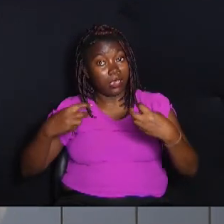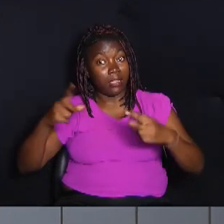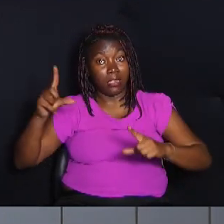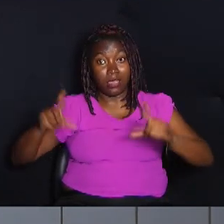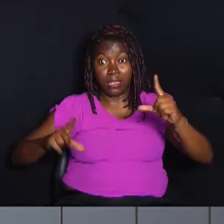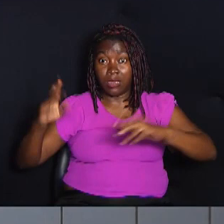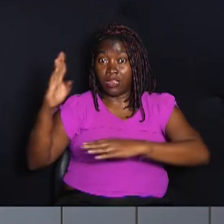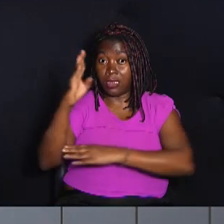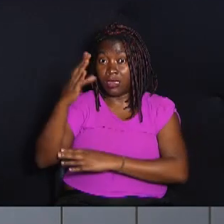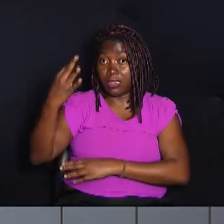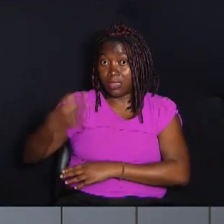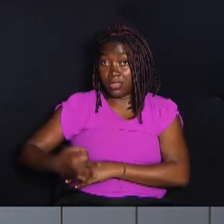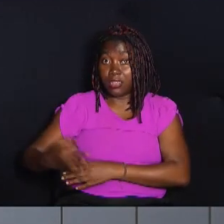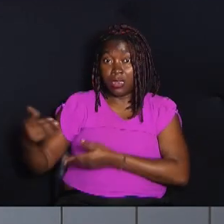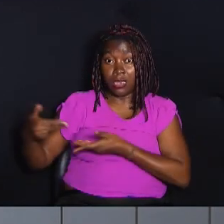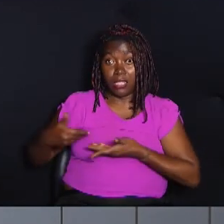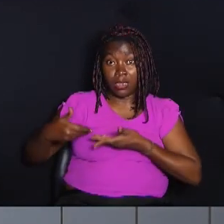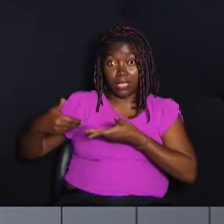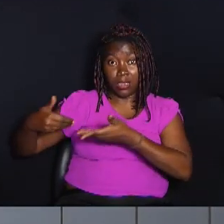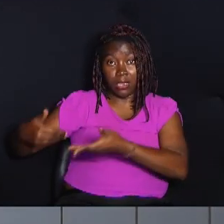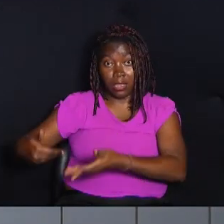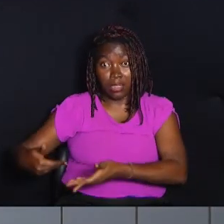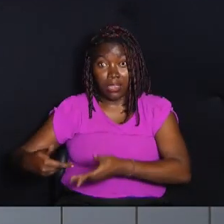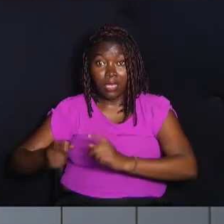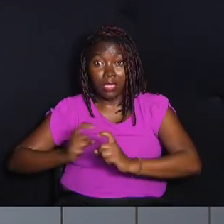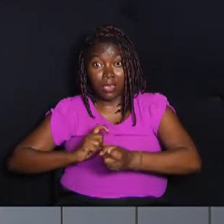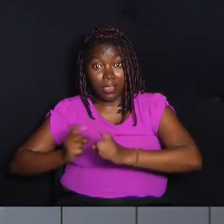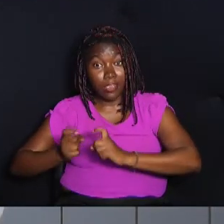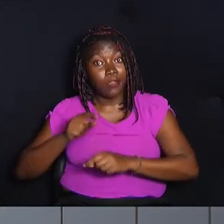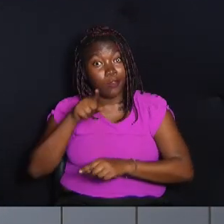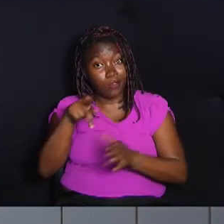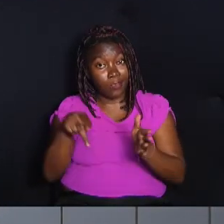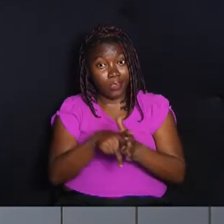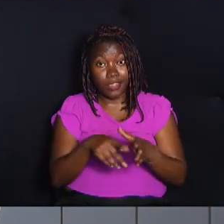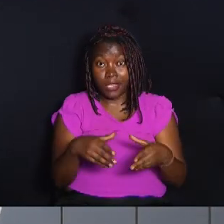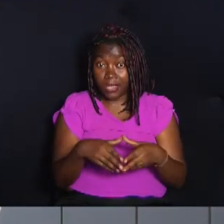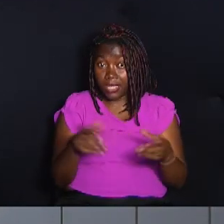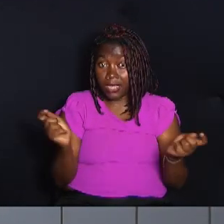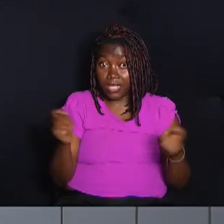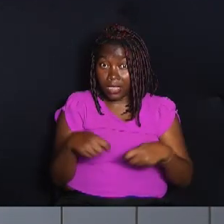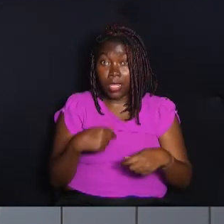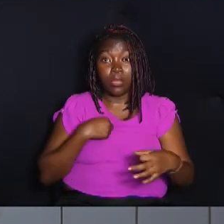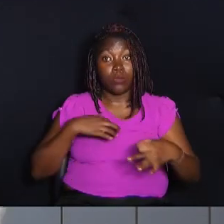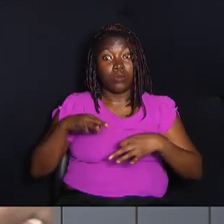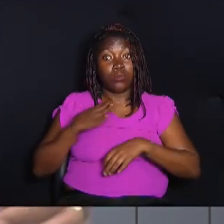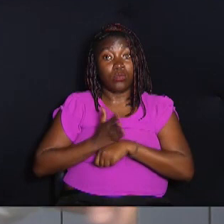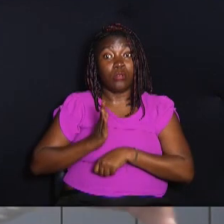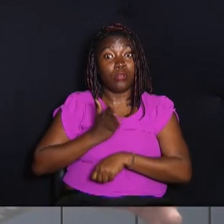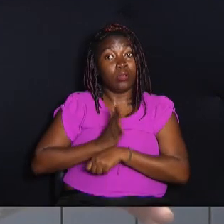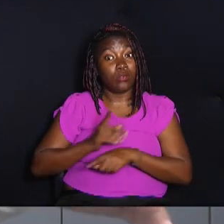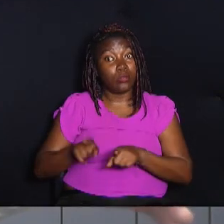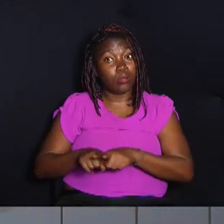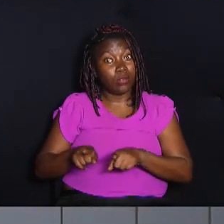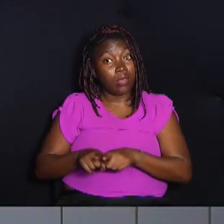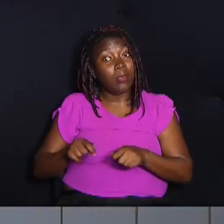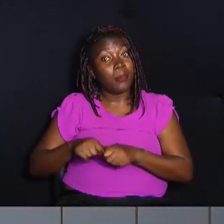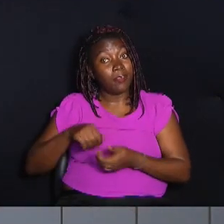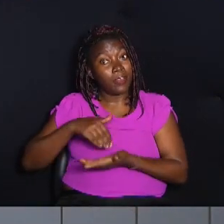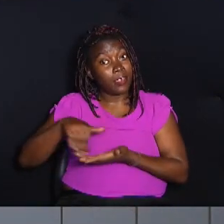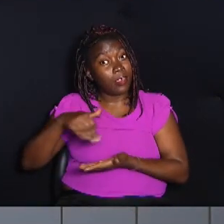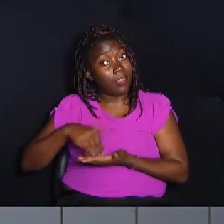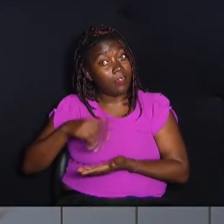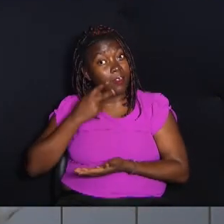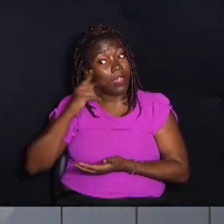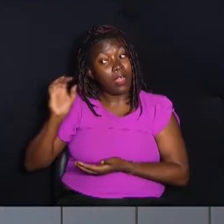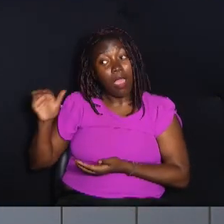aqui para fazer esse debate. Acho que você, na comunidade, poderia fazer isso. Eu estou me preparando, inclusive, para fazer no gabinete. Falando, galera, ó,